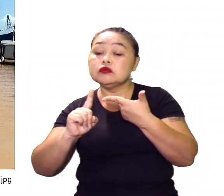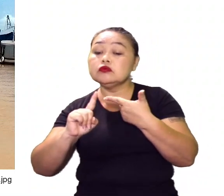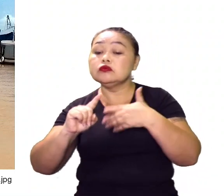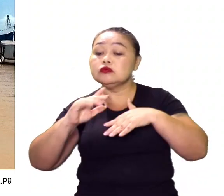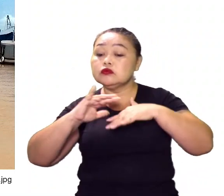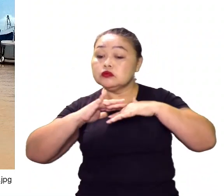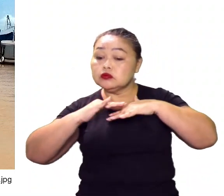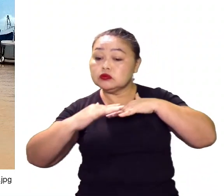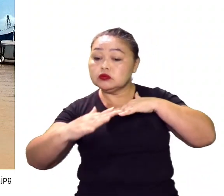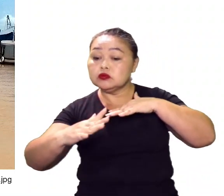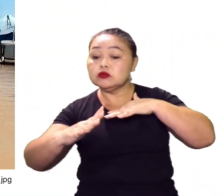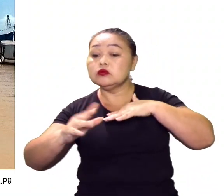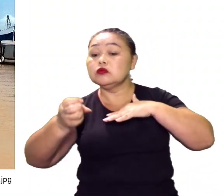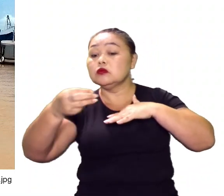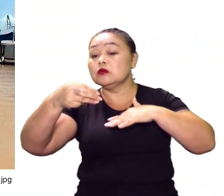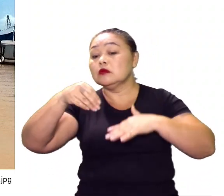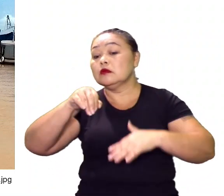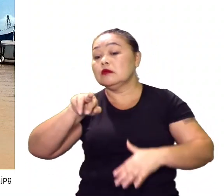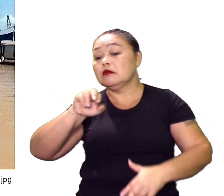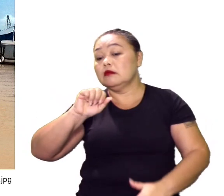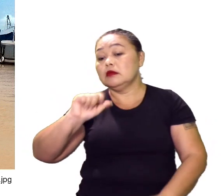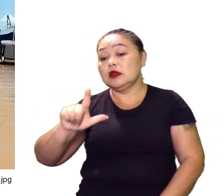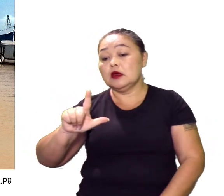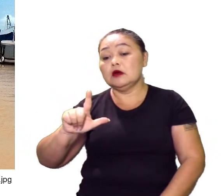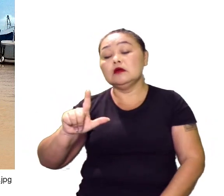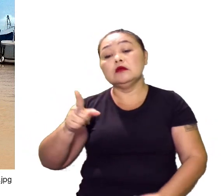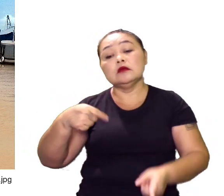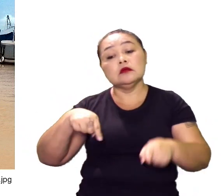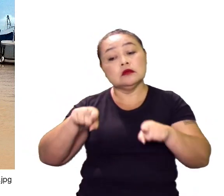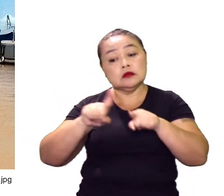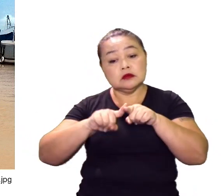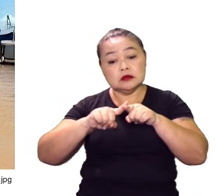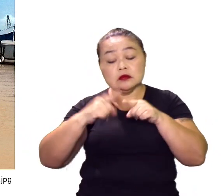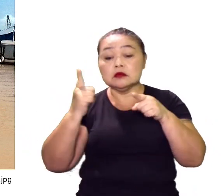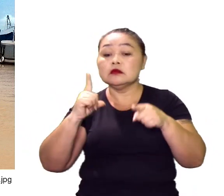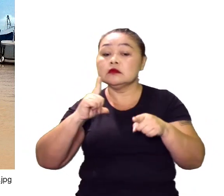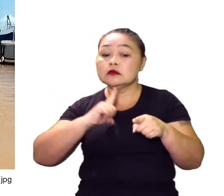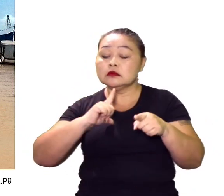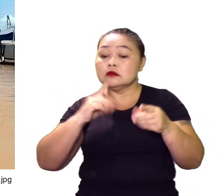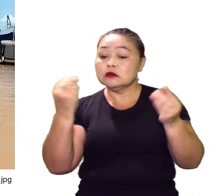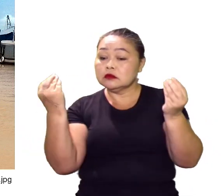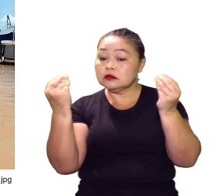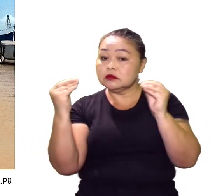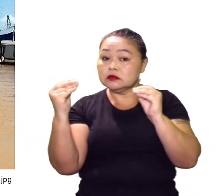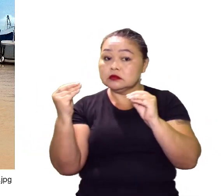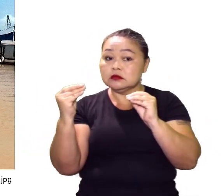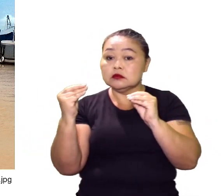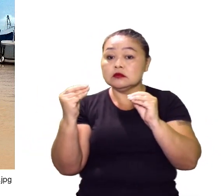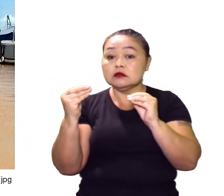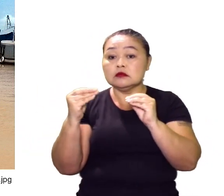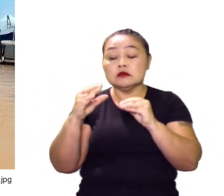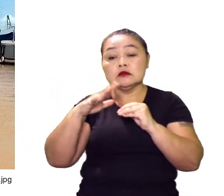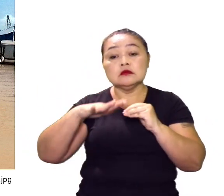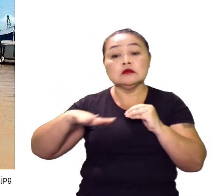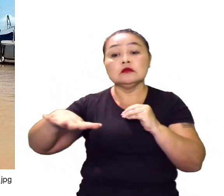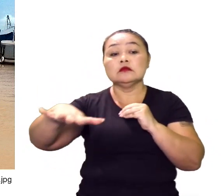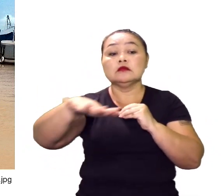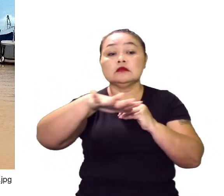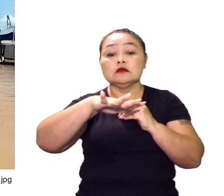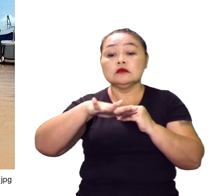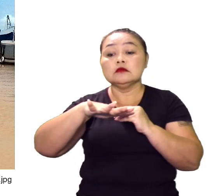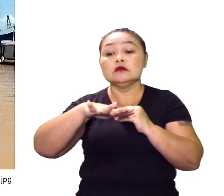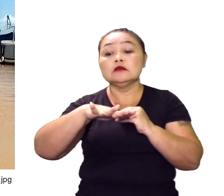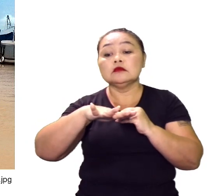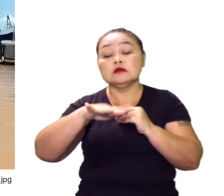composição geológica e também da formação de relevo, nós vamos ter, então, uma grande jazida, e